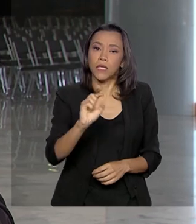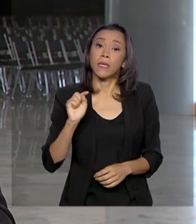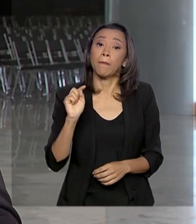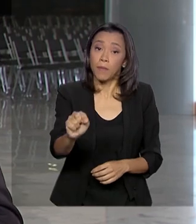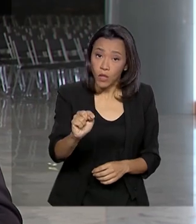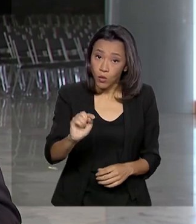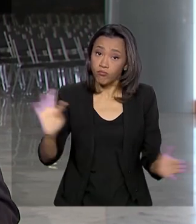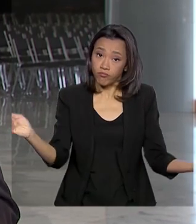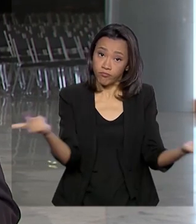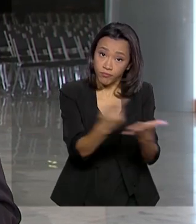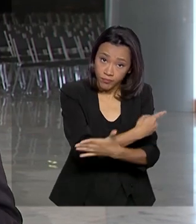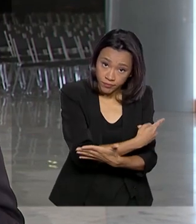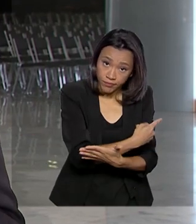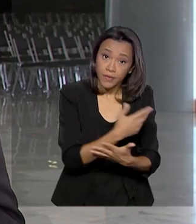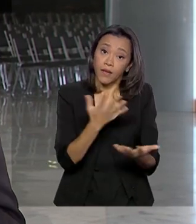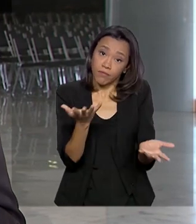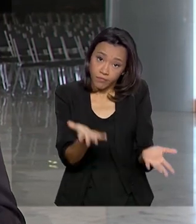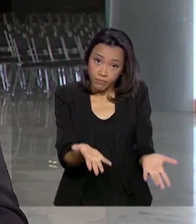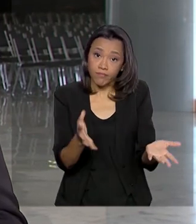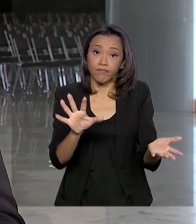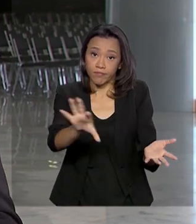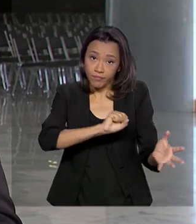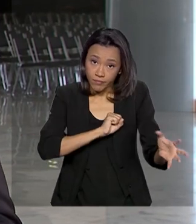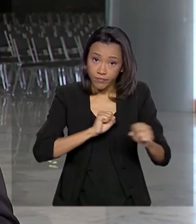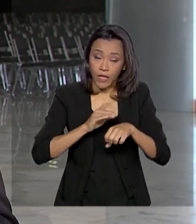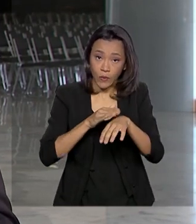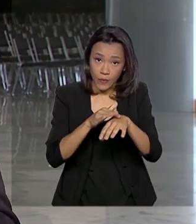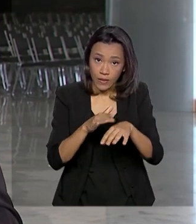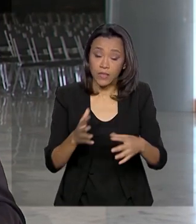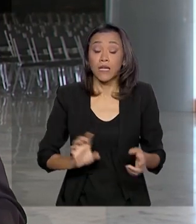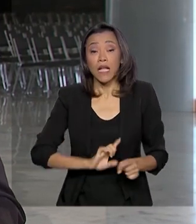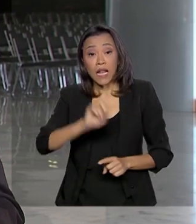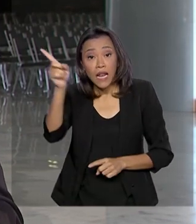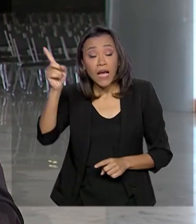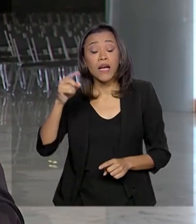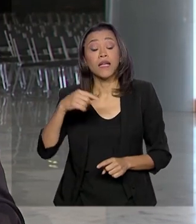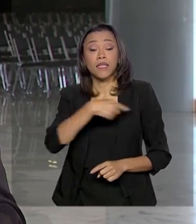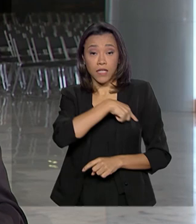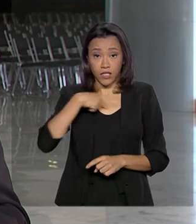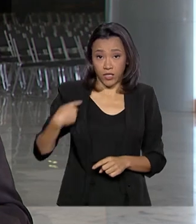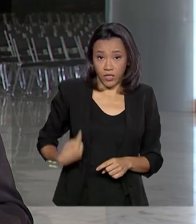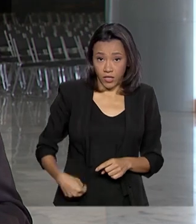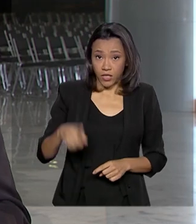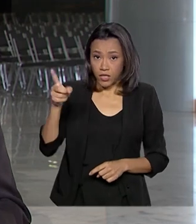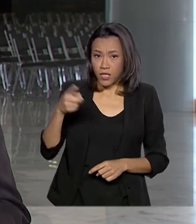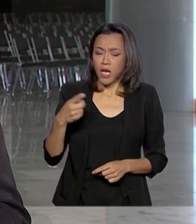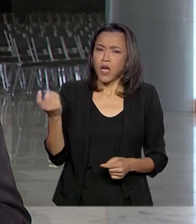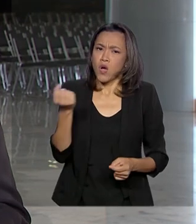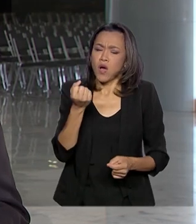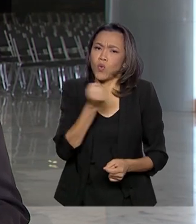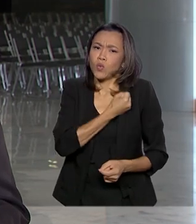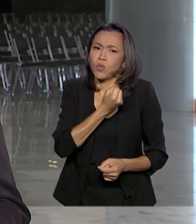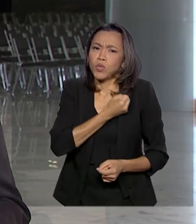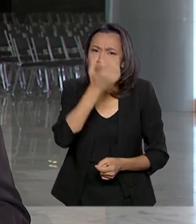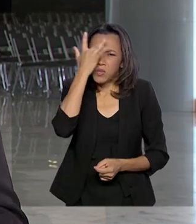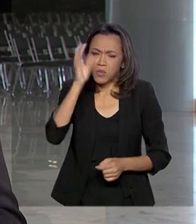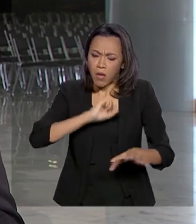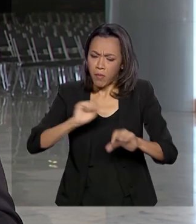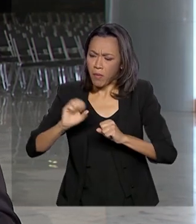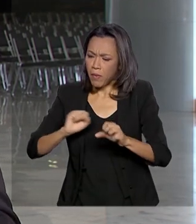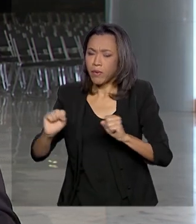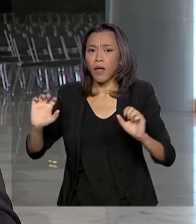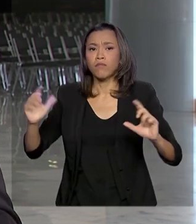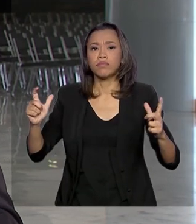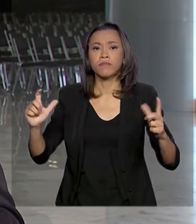mil mortes é boa notícia é que na china o surto o pico da doença já está regredindo a quantidade de o asus é